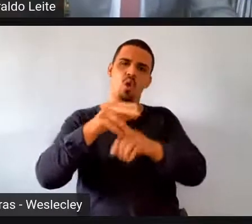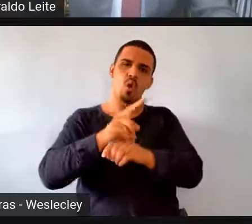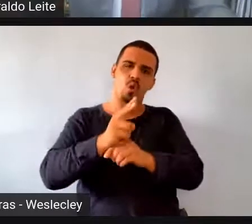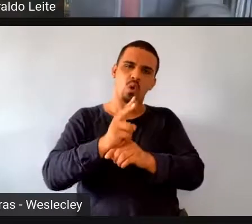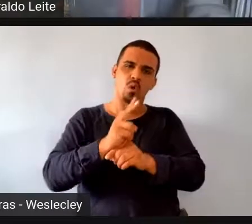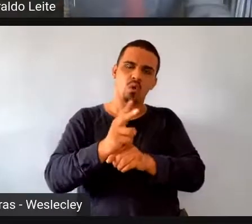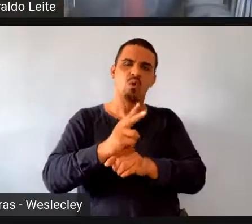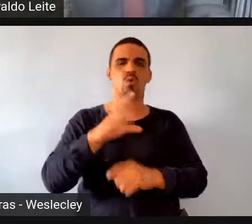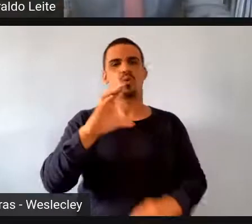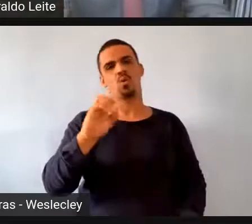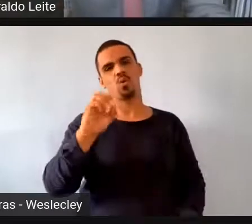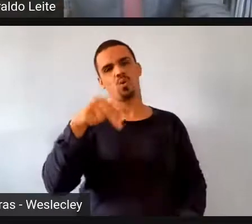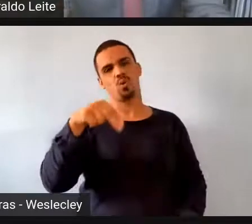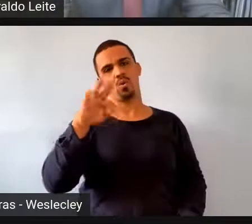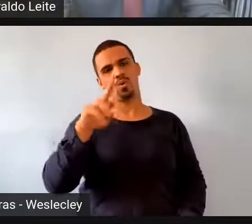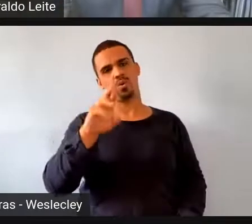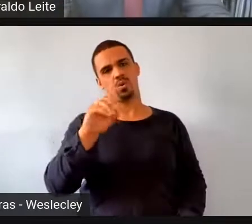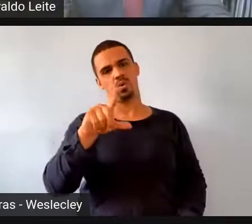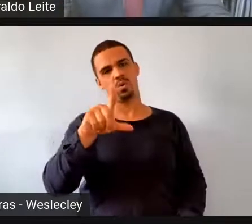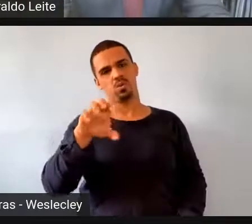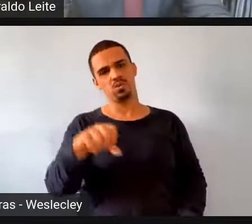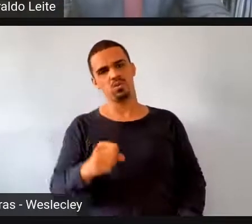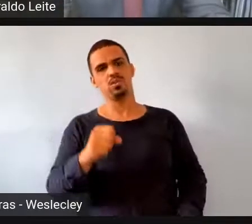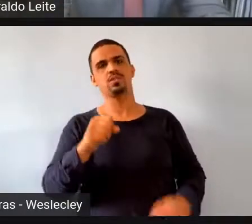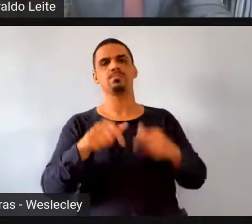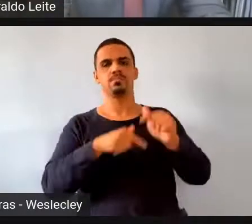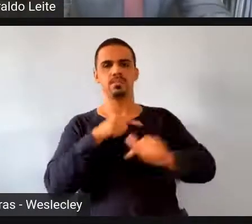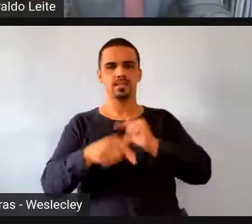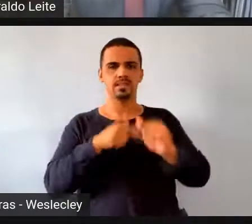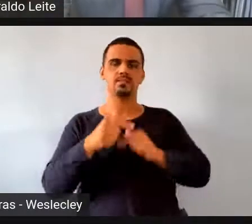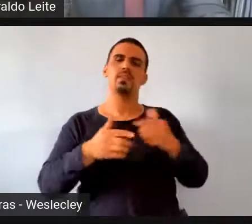para atuar nesse caminho.